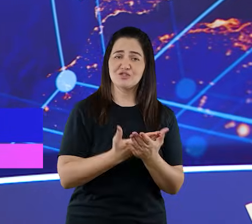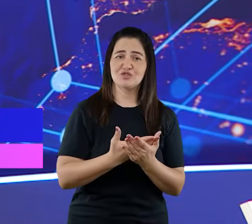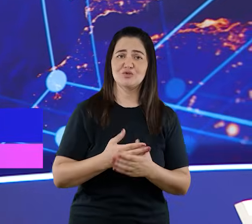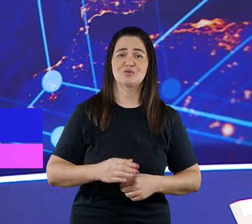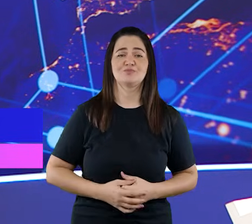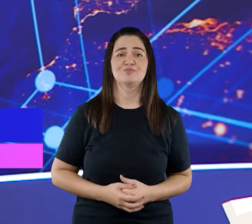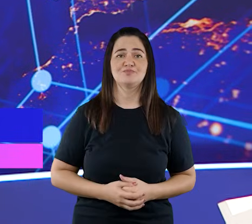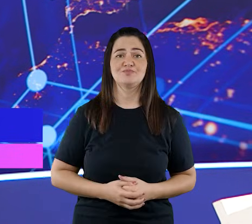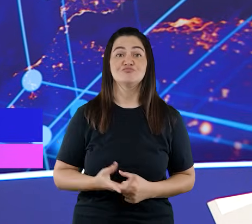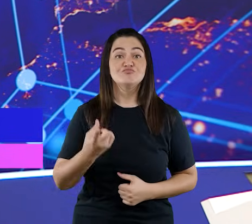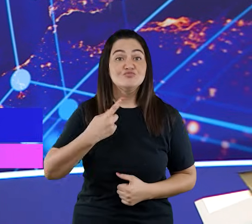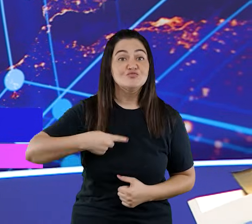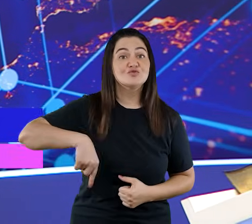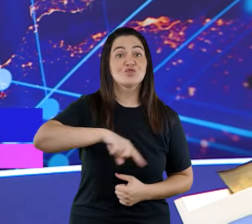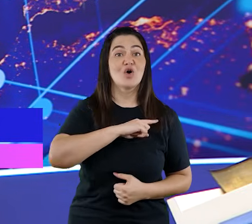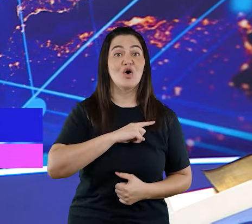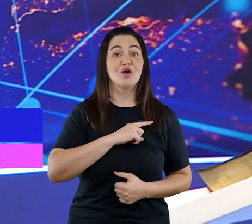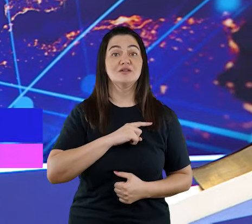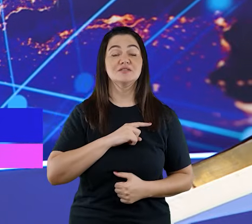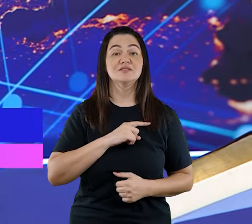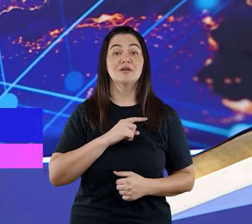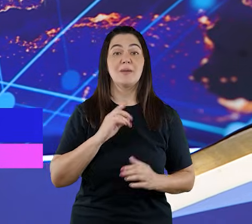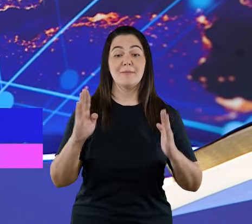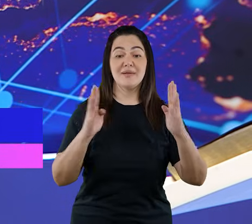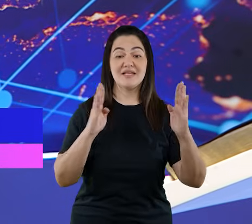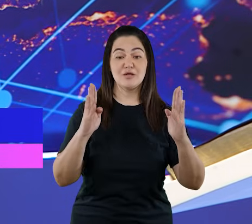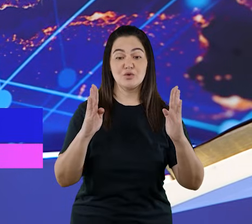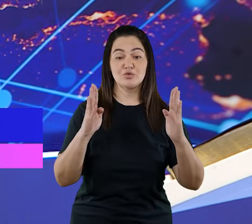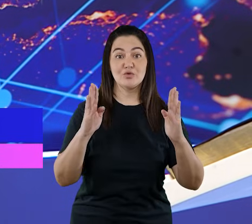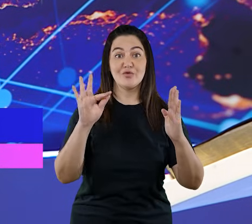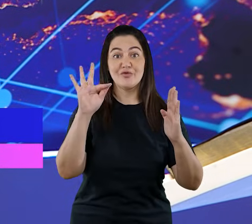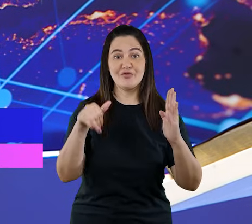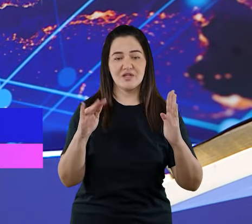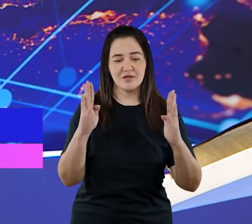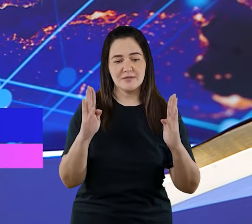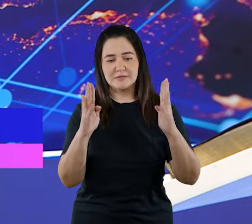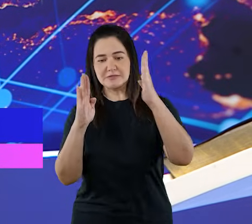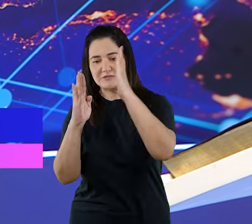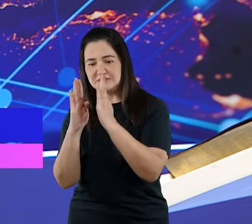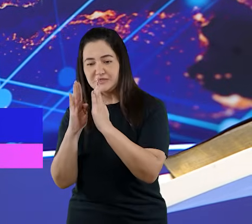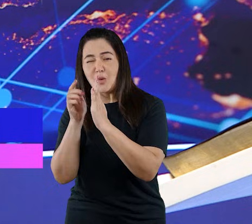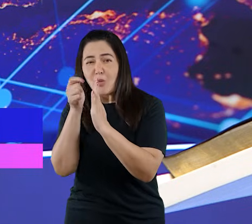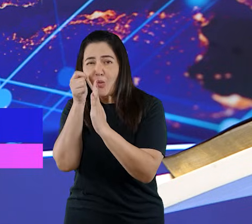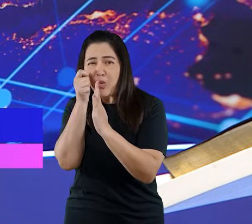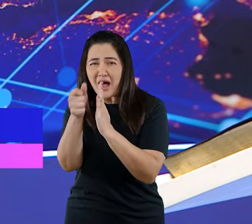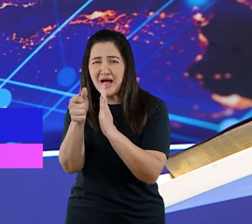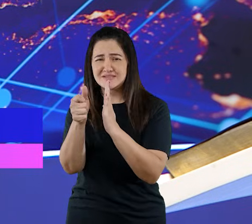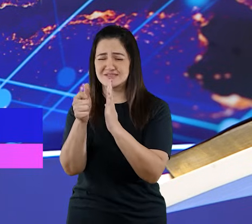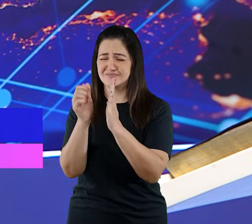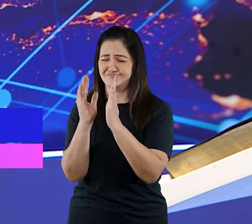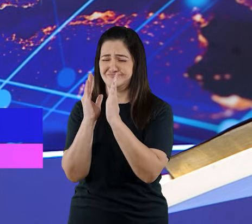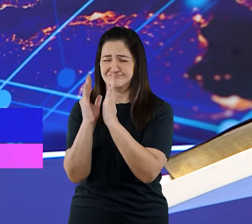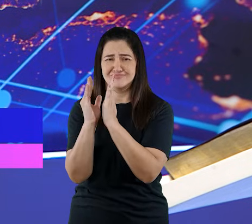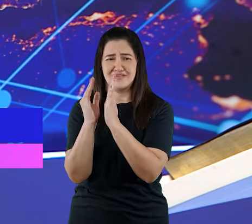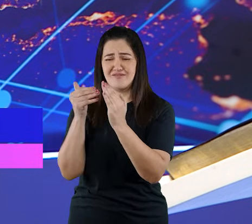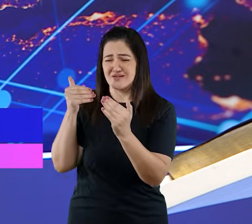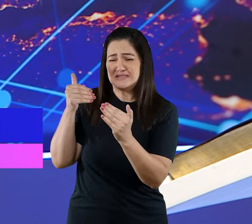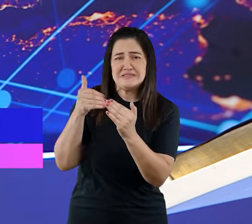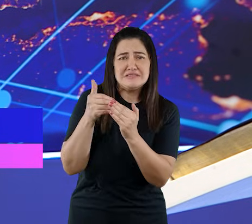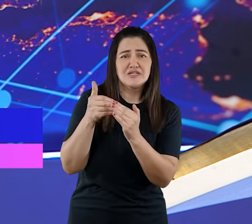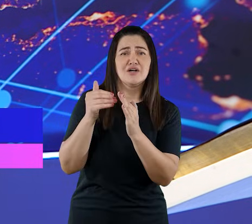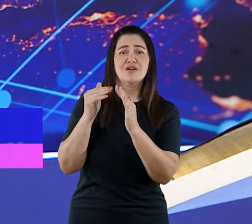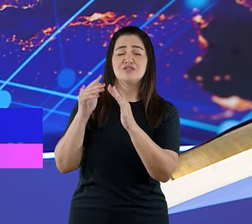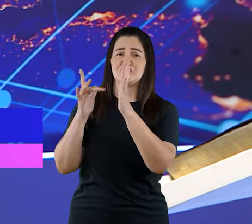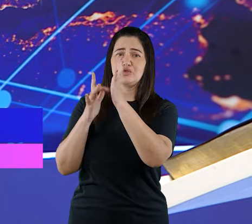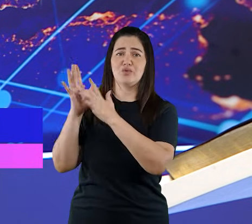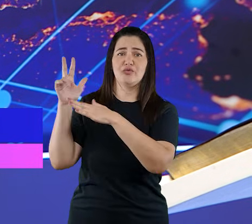palavra de Deus, que nós estamos no fim do tempo do fim. Estamos nos momentos finais da história e